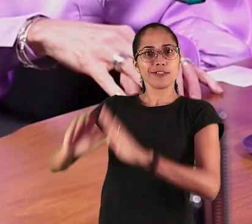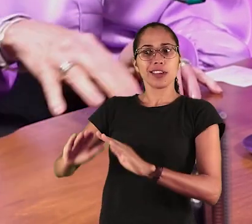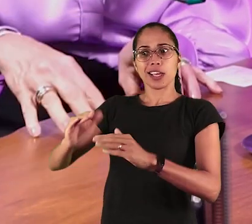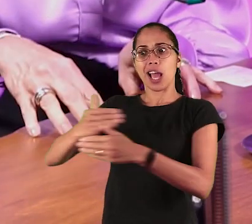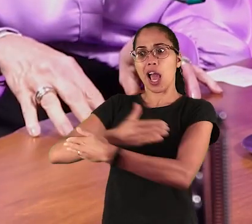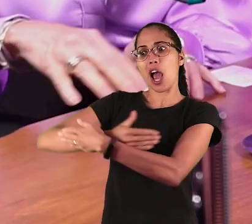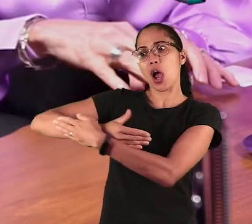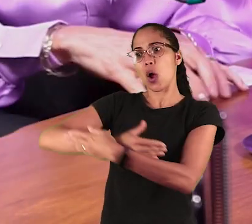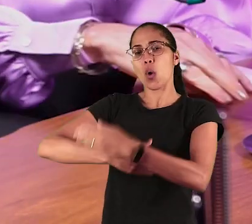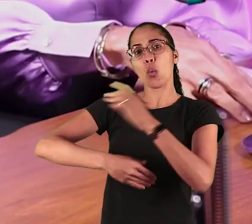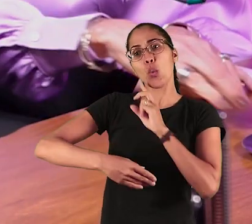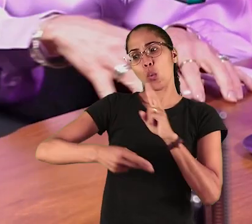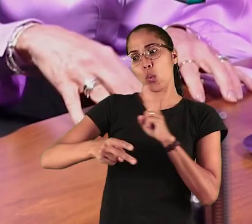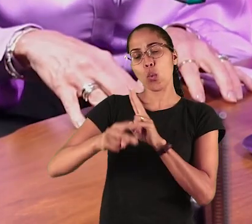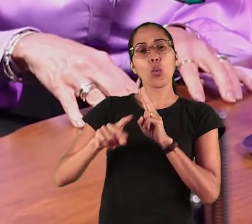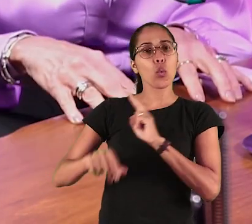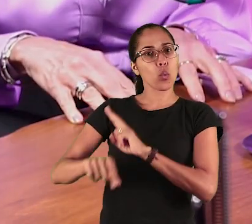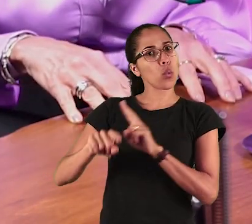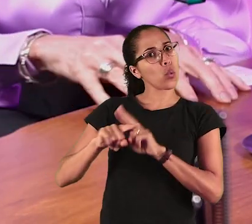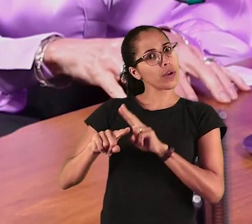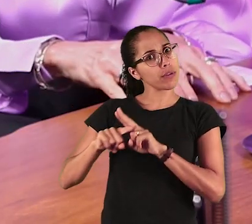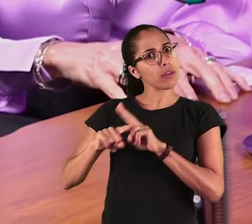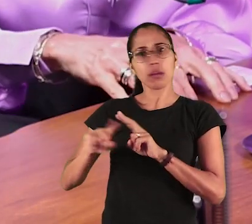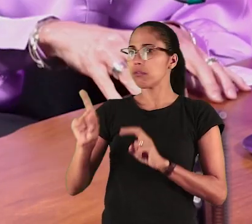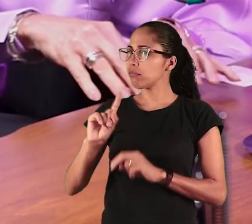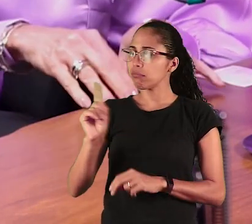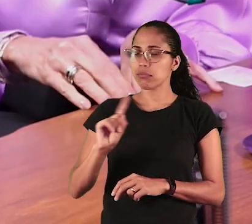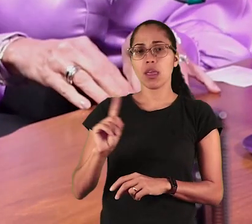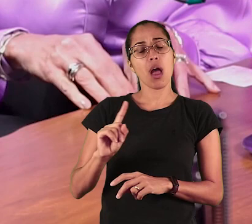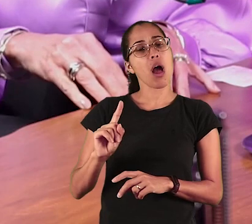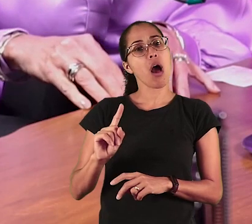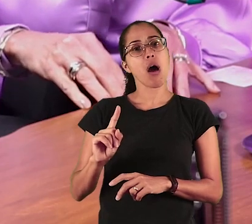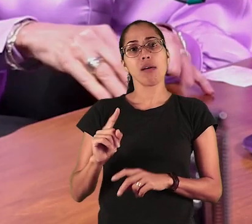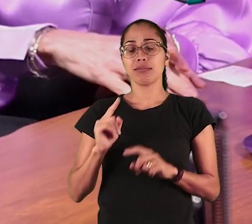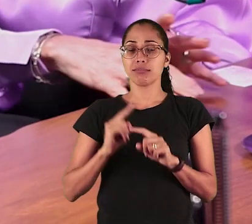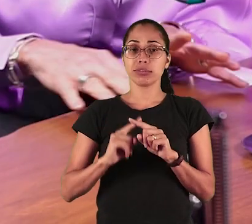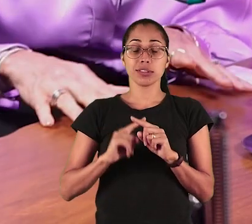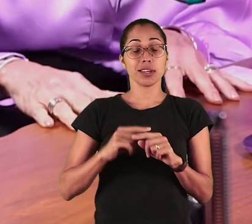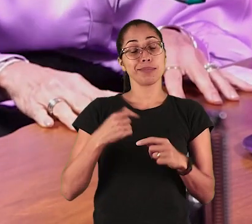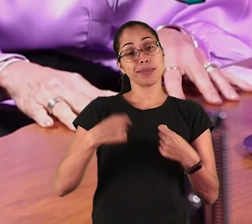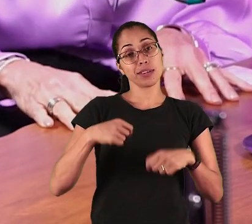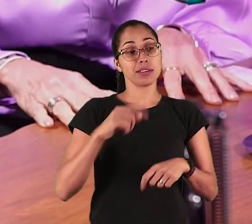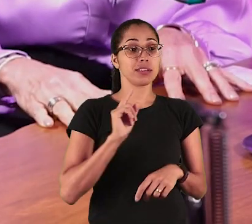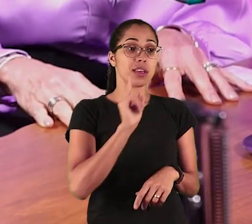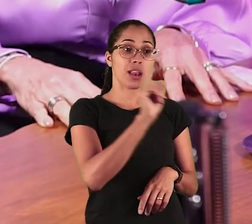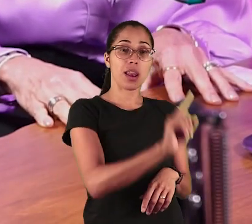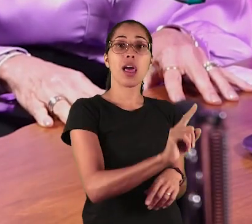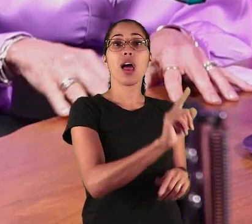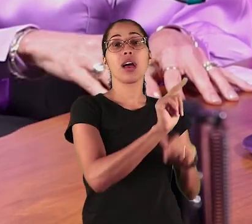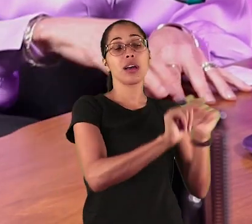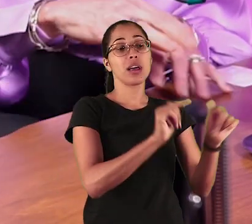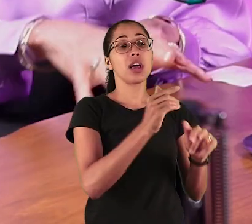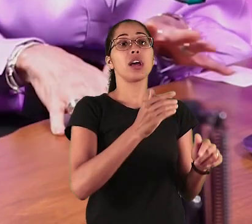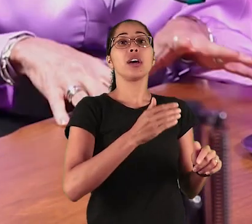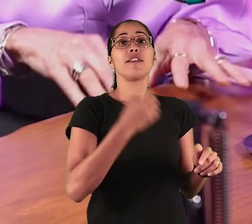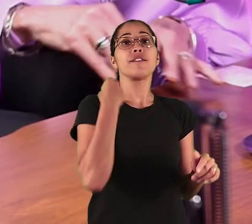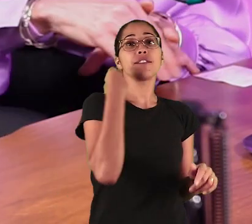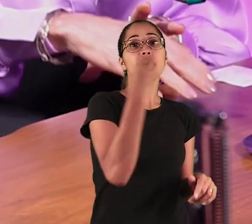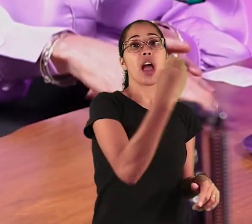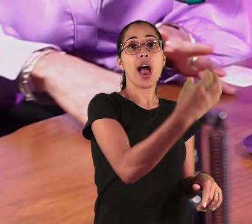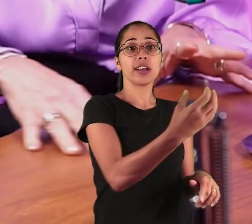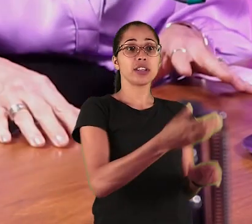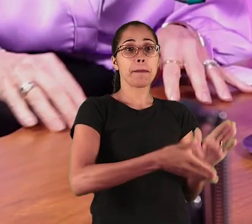ia ser tomado Se eu não estivesse ali na empresa mas dos meus dois primeiros filhos Eu praticamente não tirei licença maternidade porque eu só